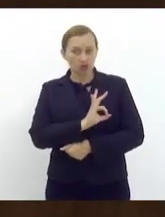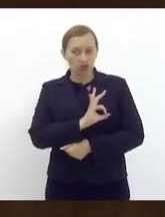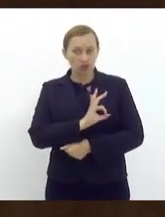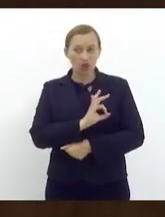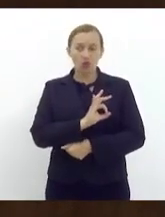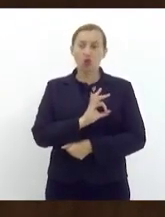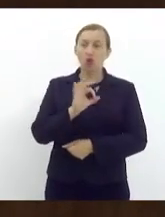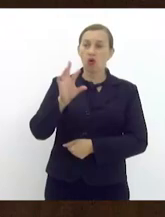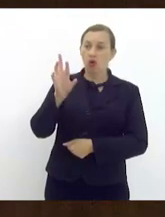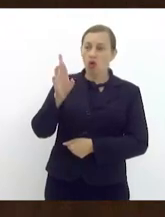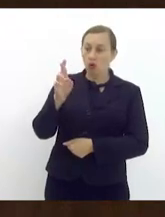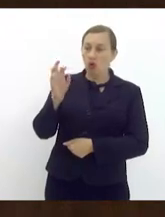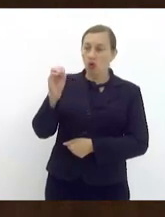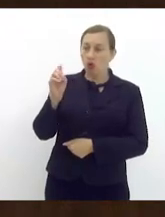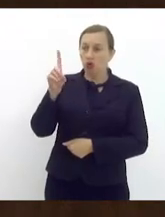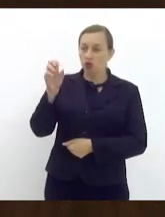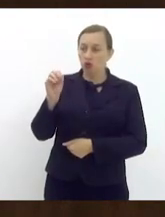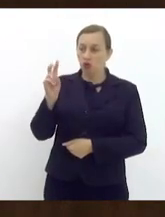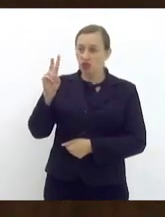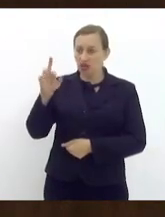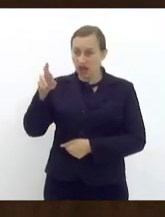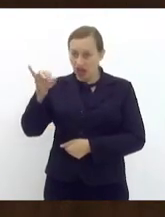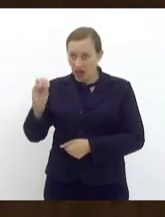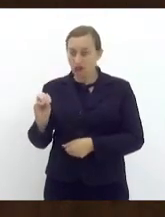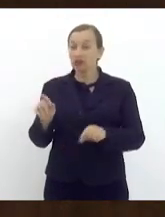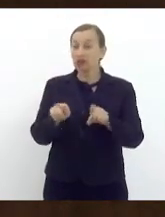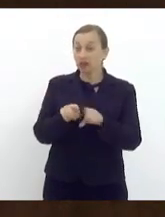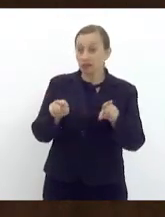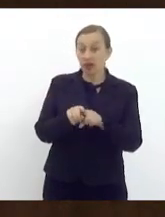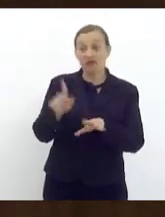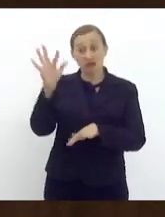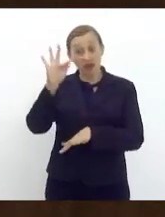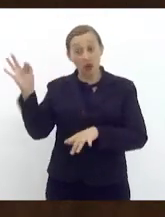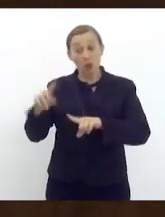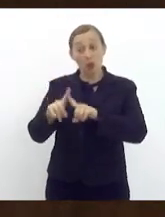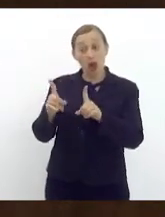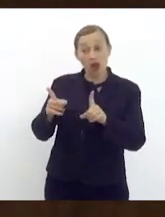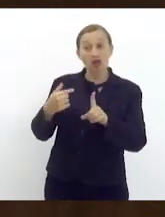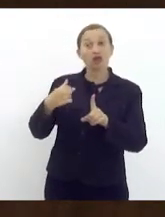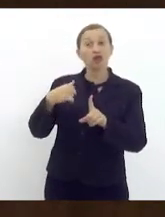federal, mas eu também tenho minhas críticas